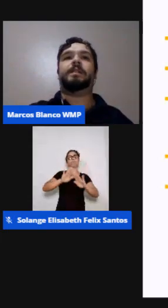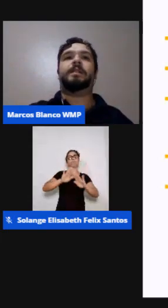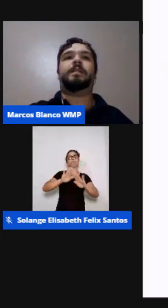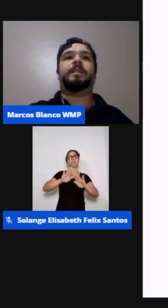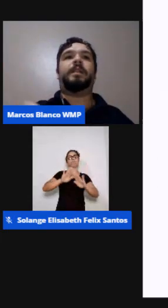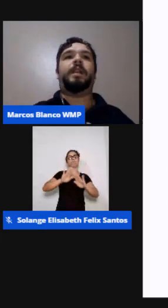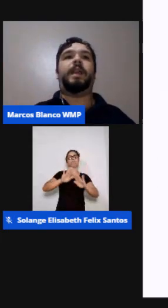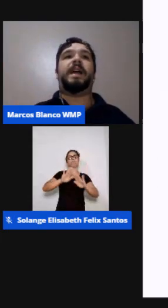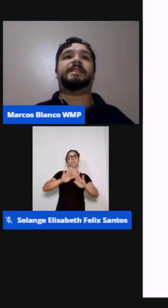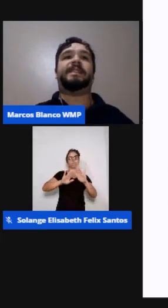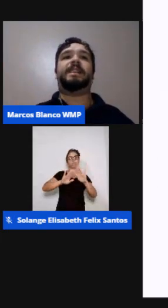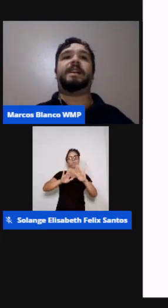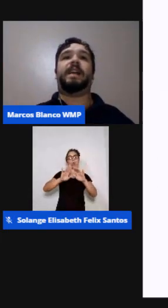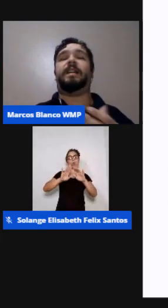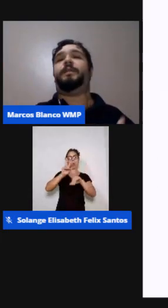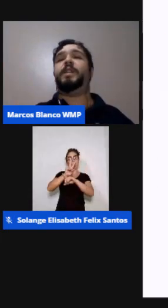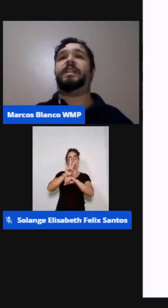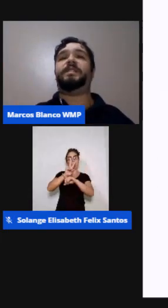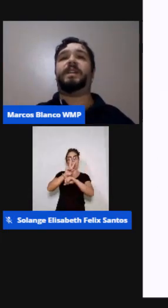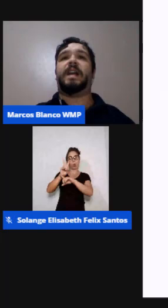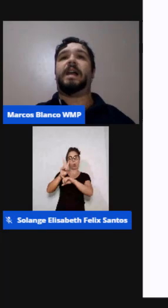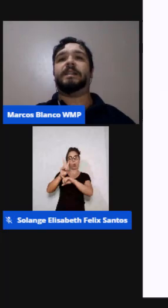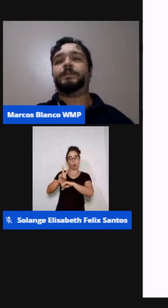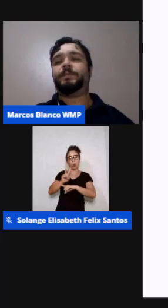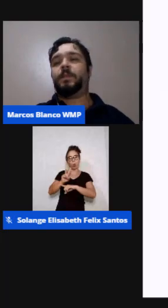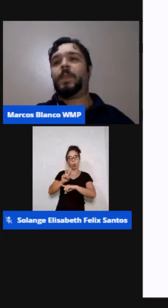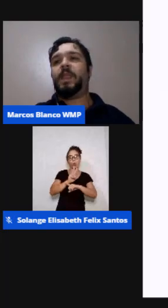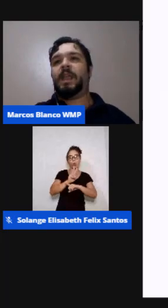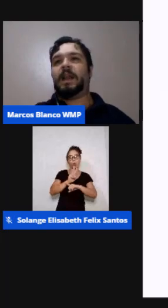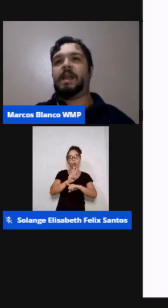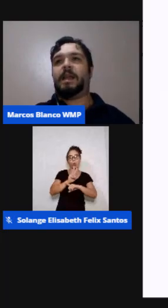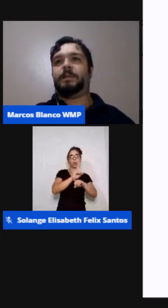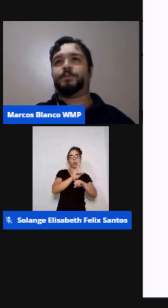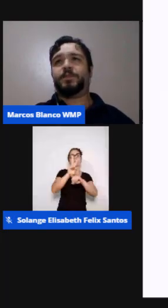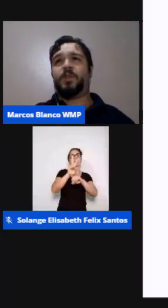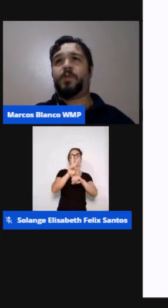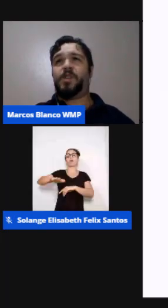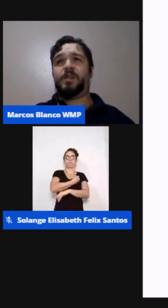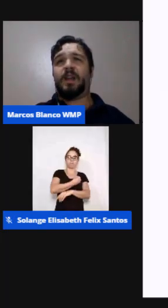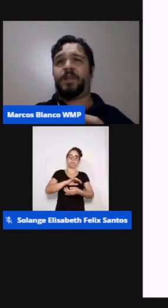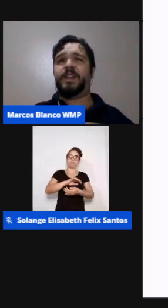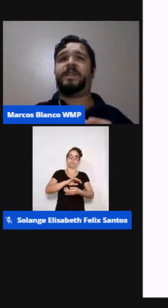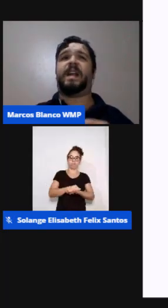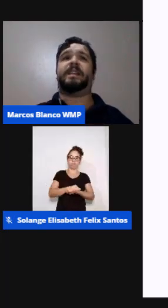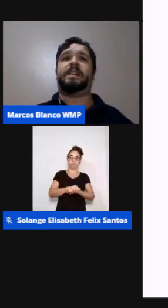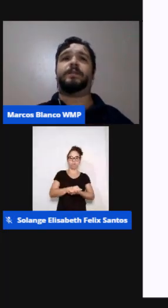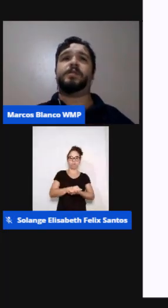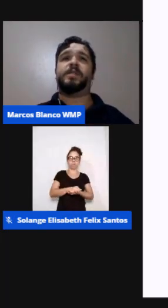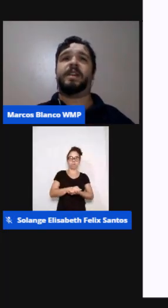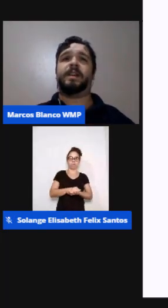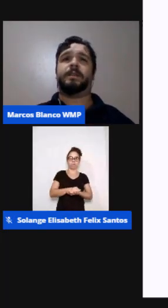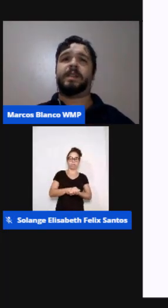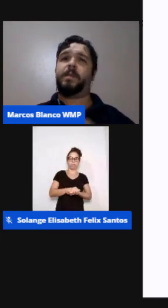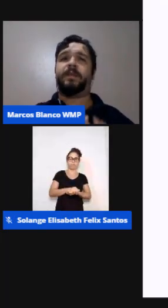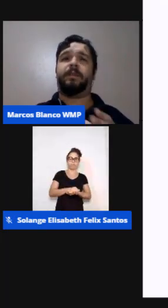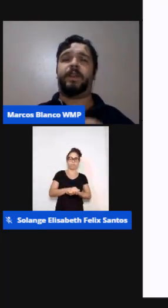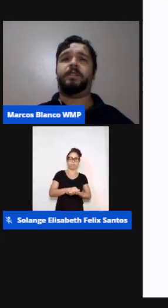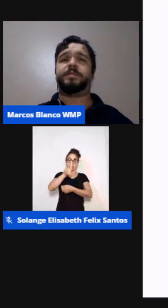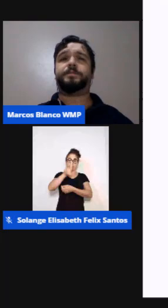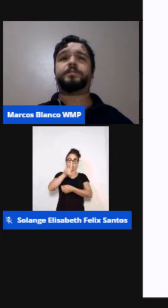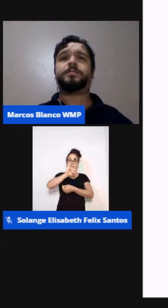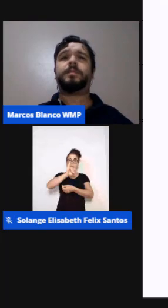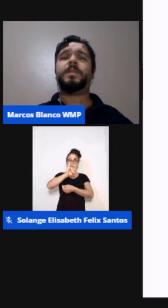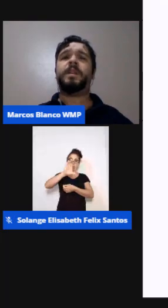trabalha. A Zika, ela foi identificada, ela foi identificada também